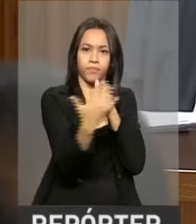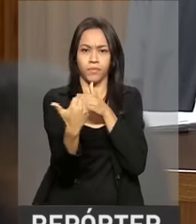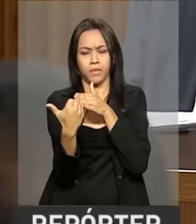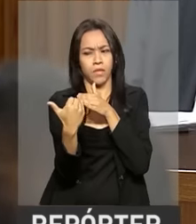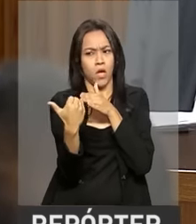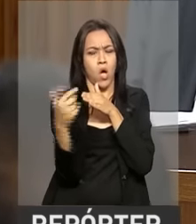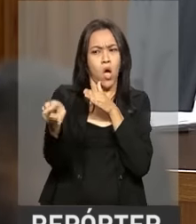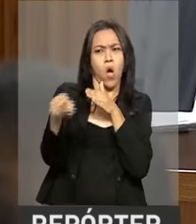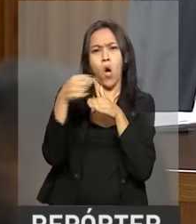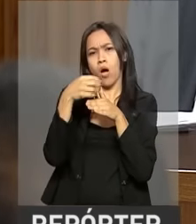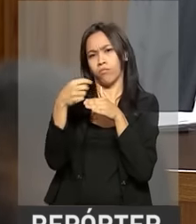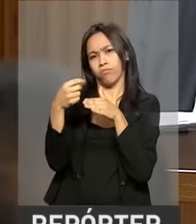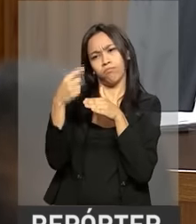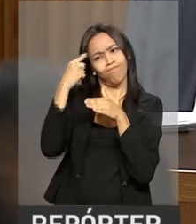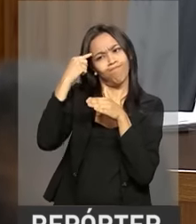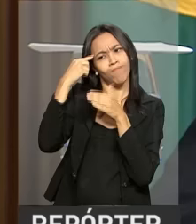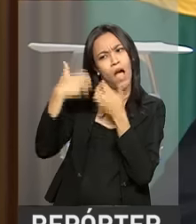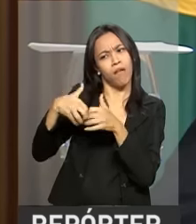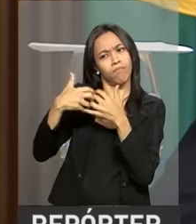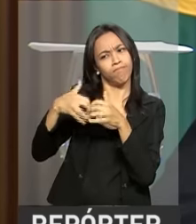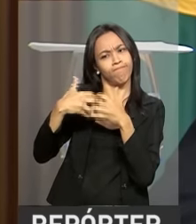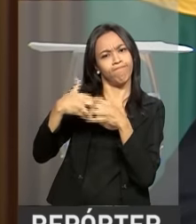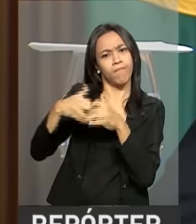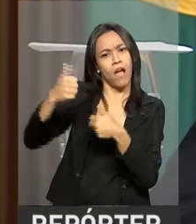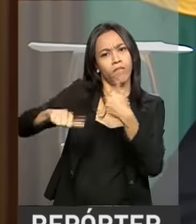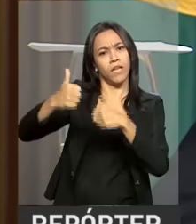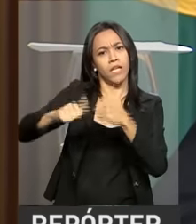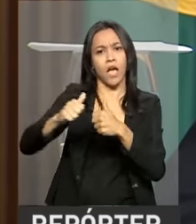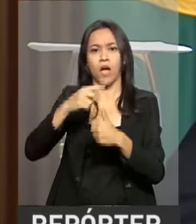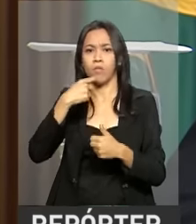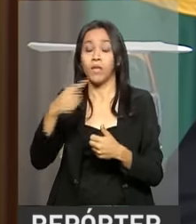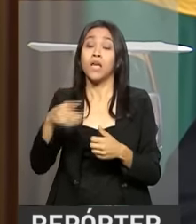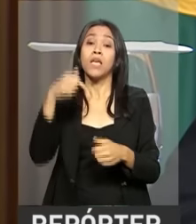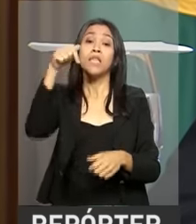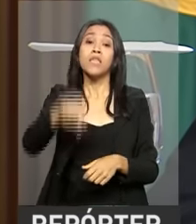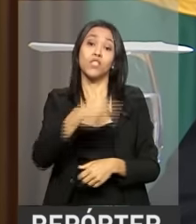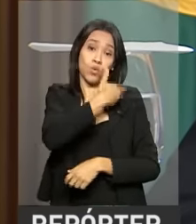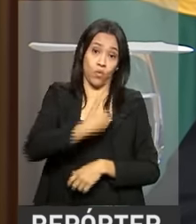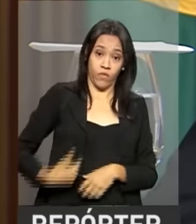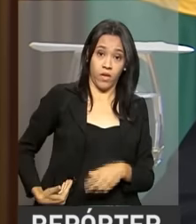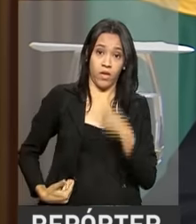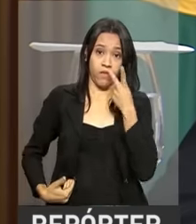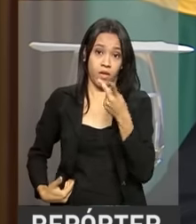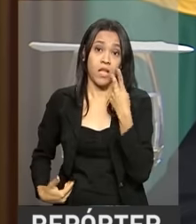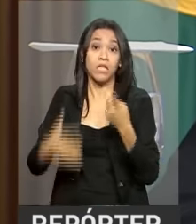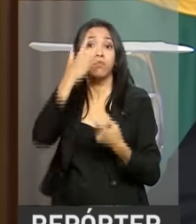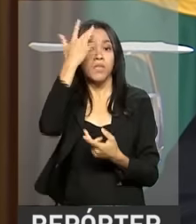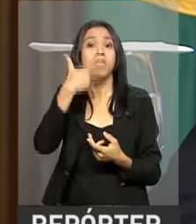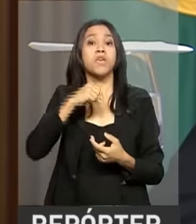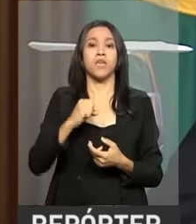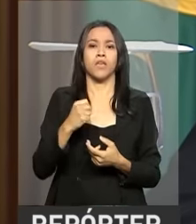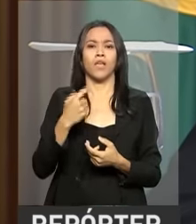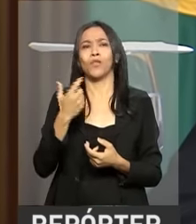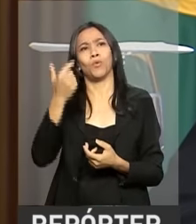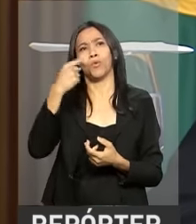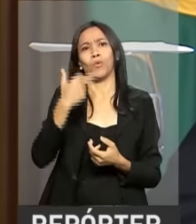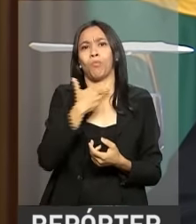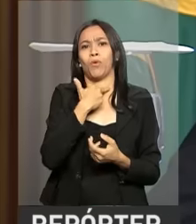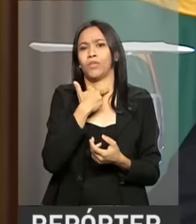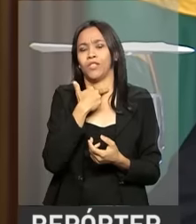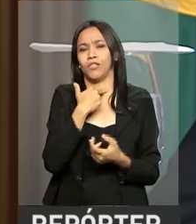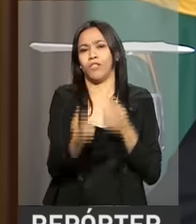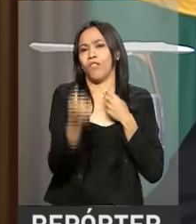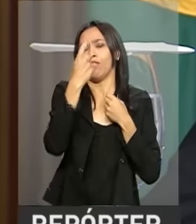posições quando julgar necessário este governo as pessoas se acostumaram a quem está no governo não pode voltar atrás